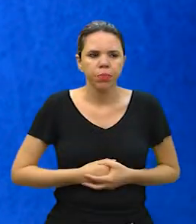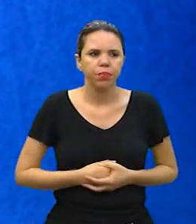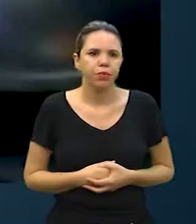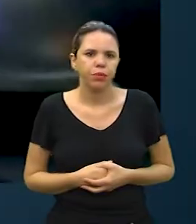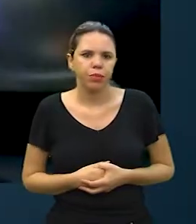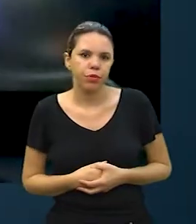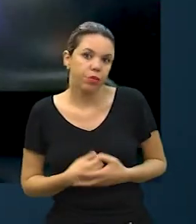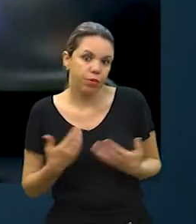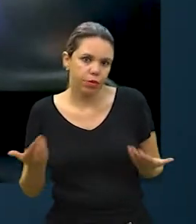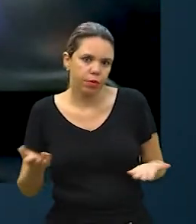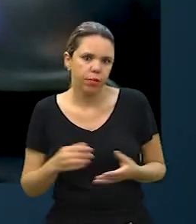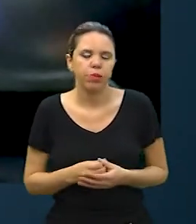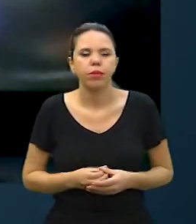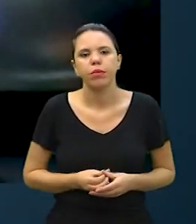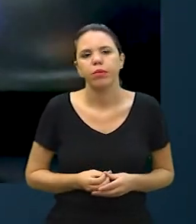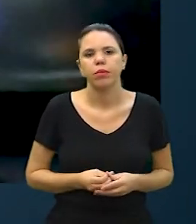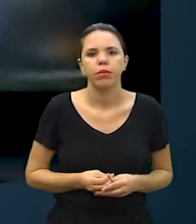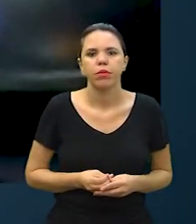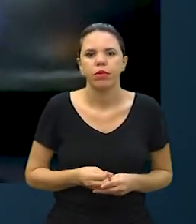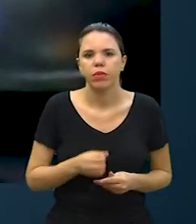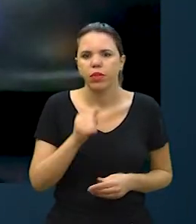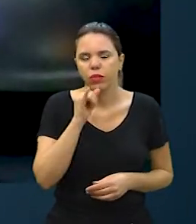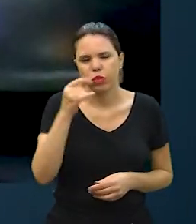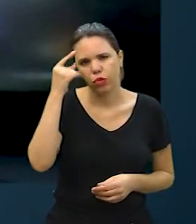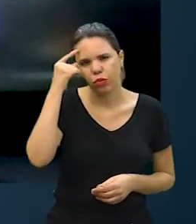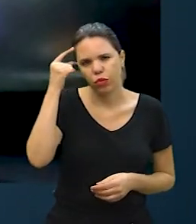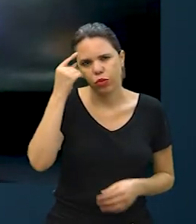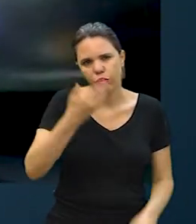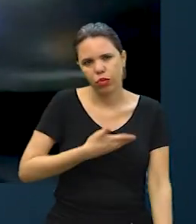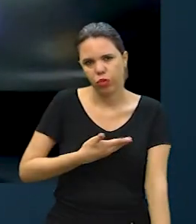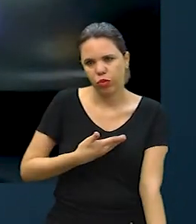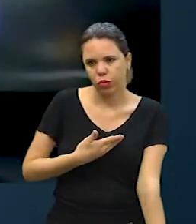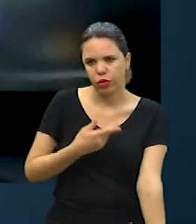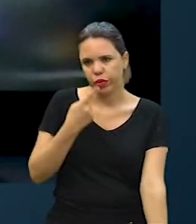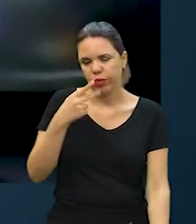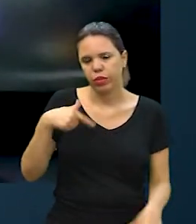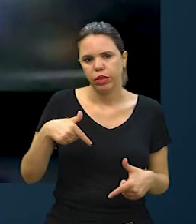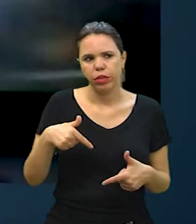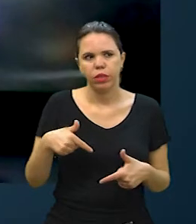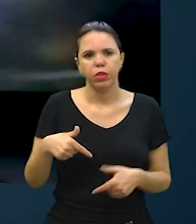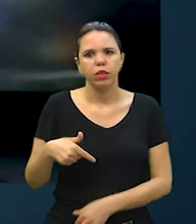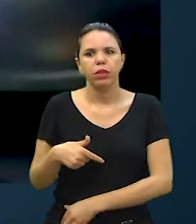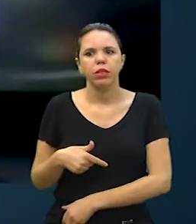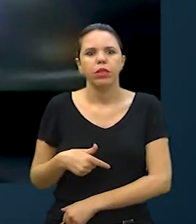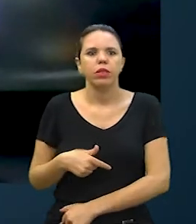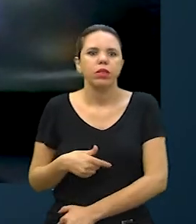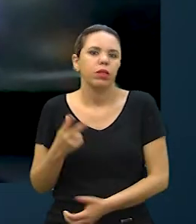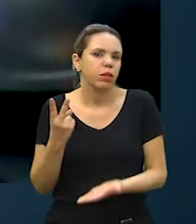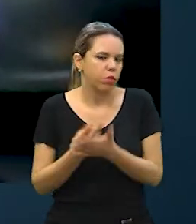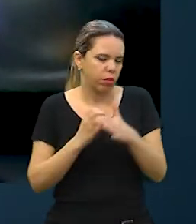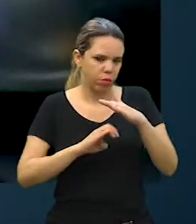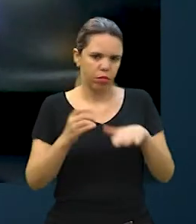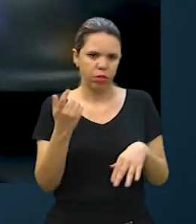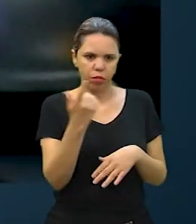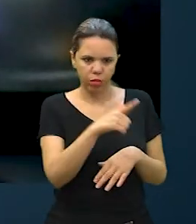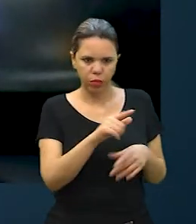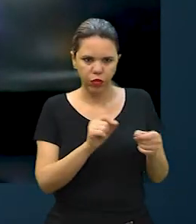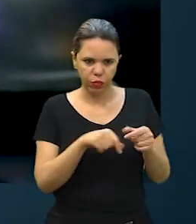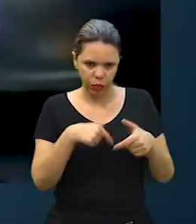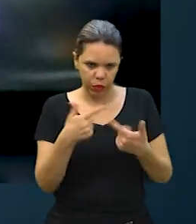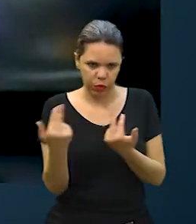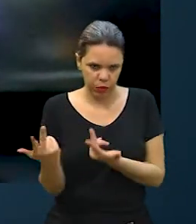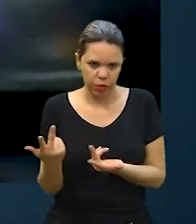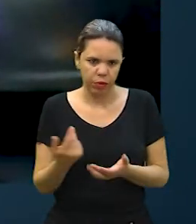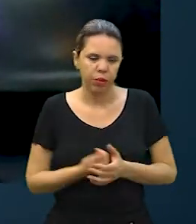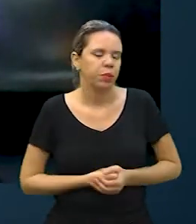para gente. Então, eu contei da minha ideia para um colega meu que trabalhava não na mesma empresa, mas